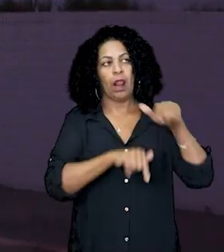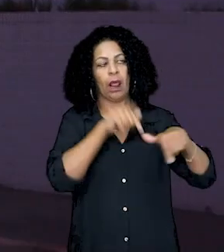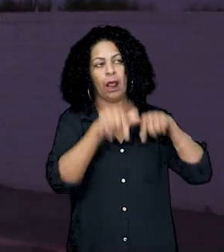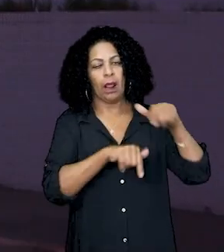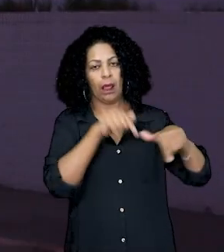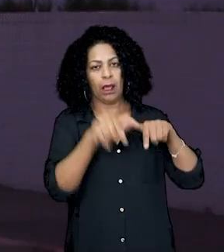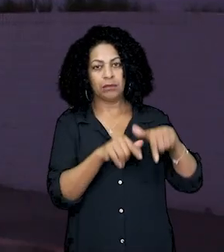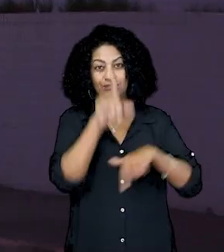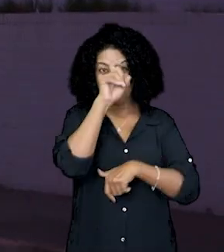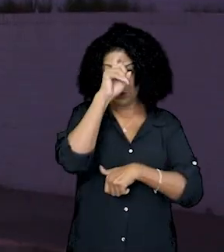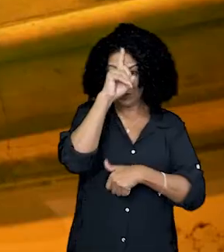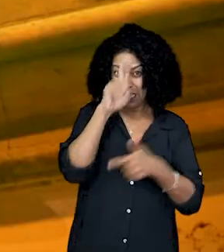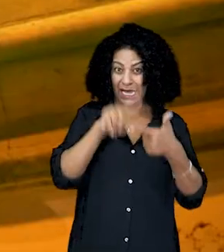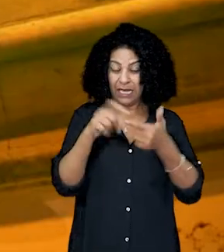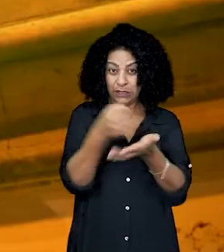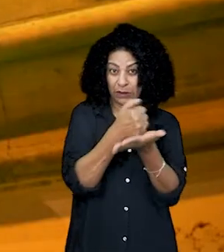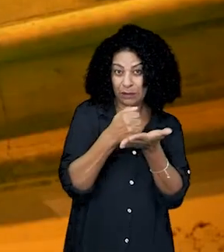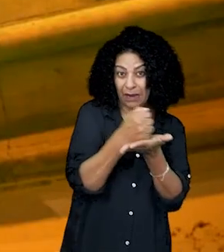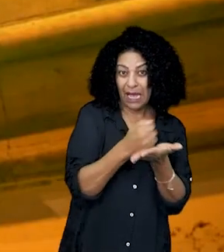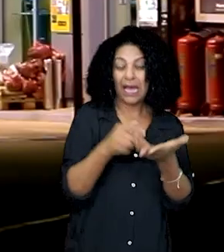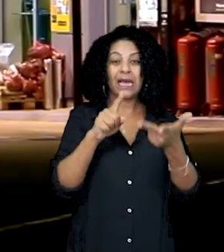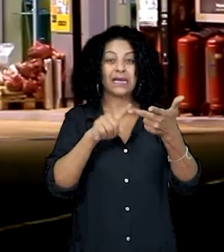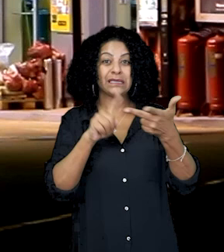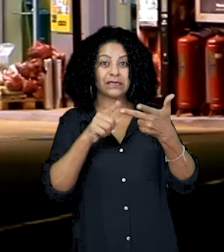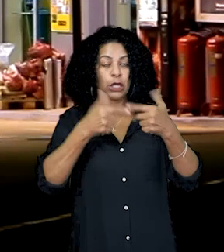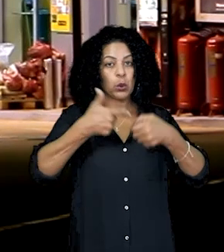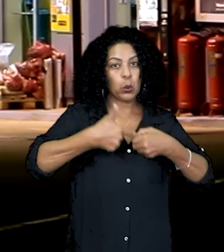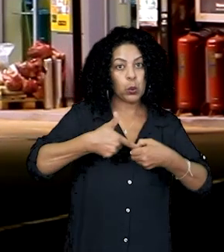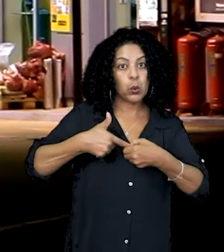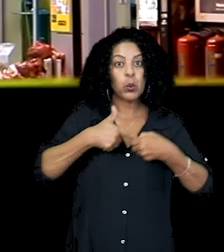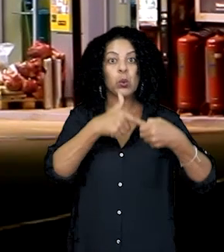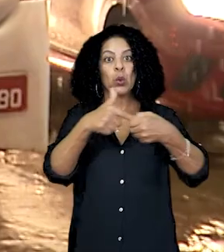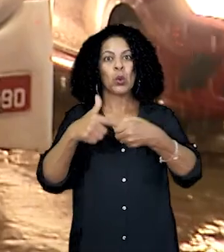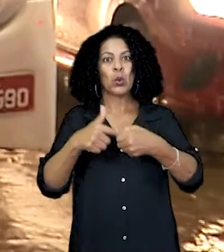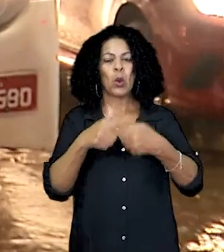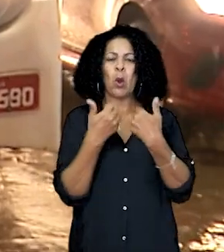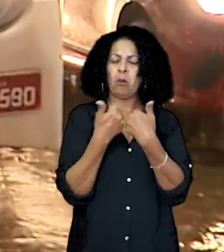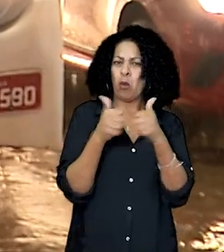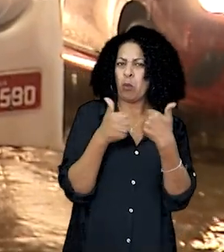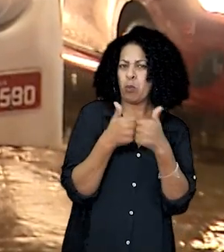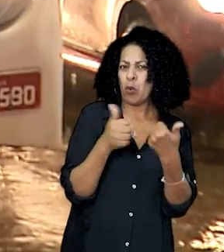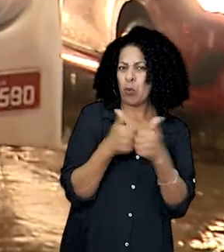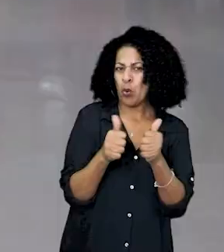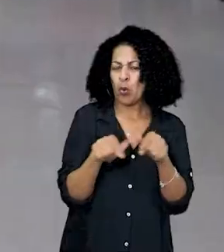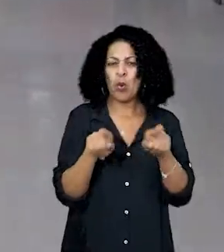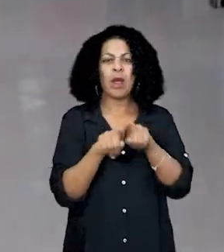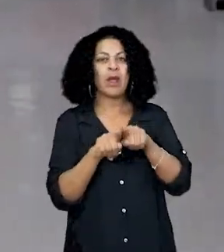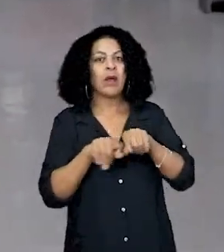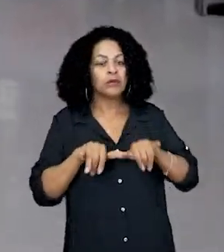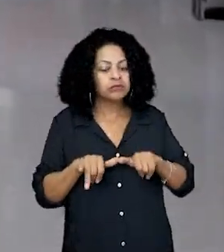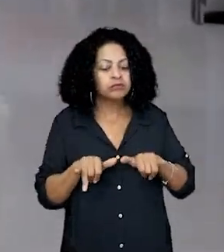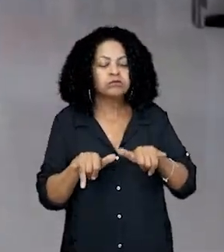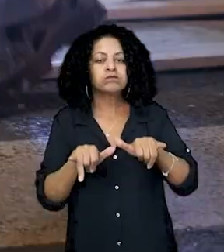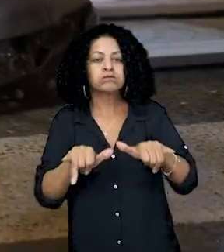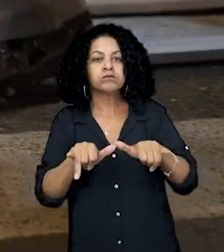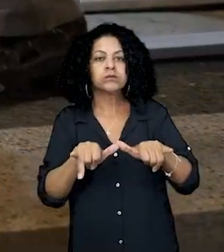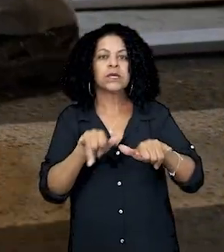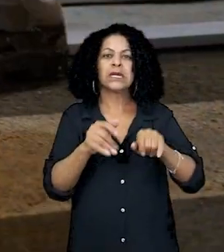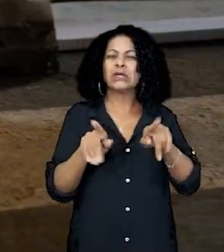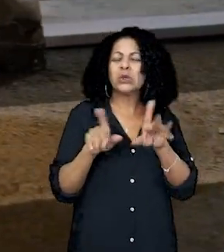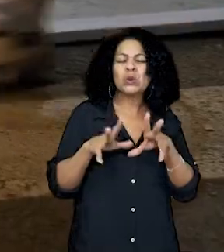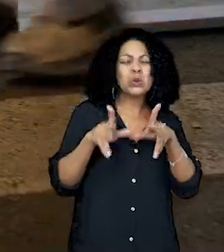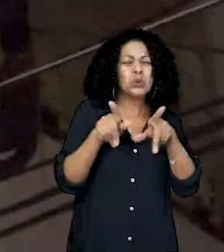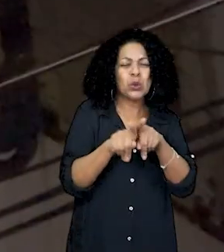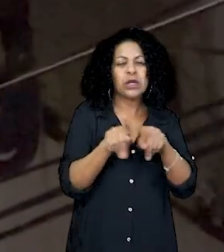noite. Hospitais, farmácias, postos de combustível, transporte público, supermercados,